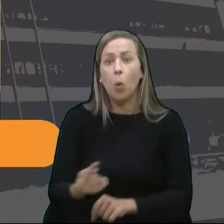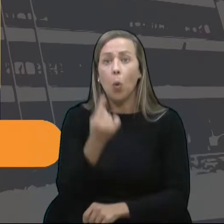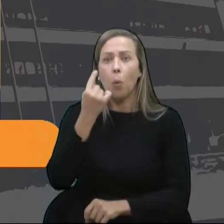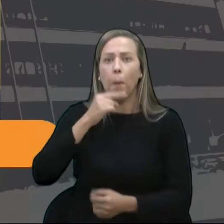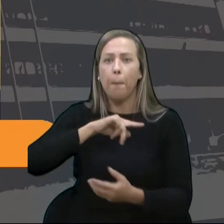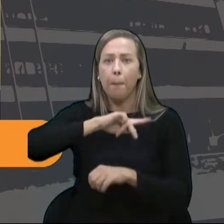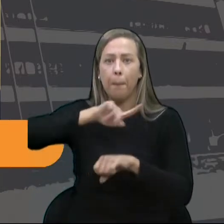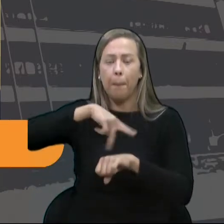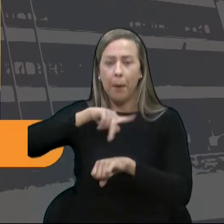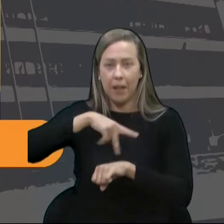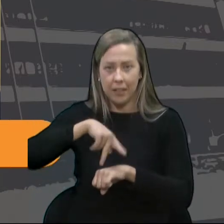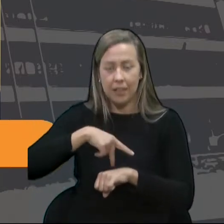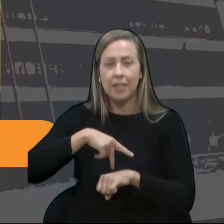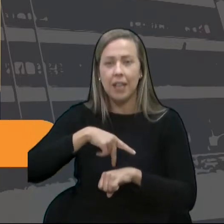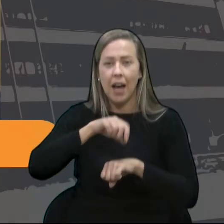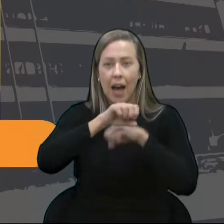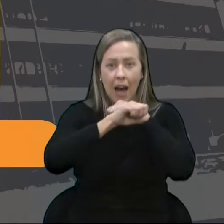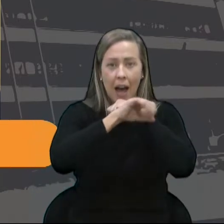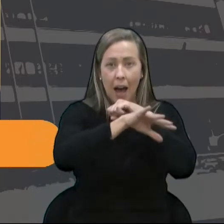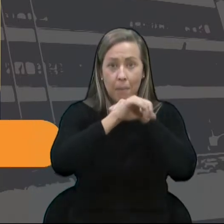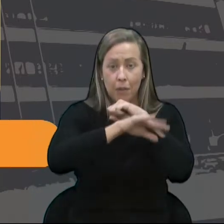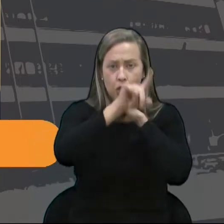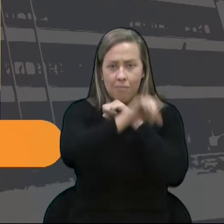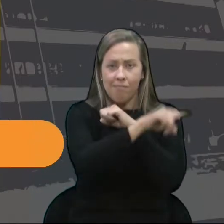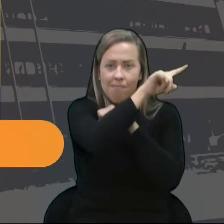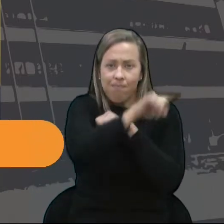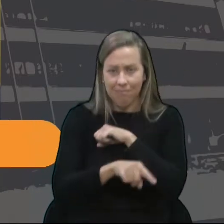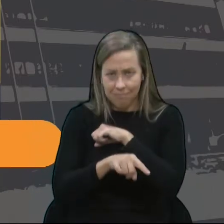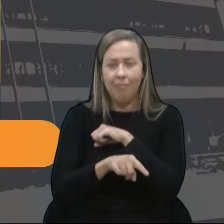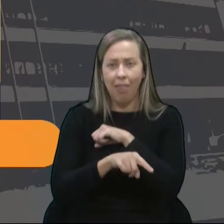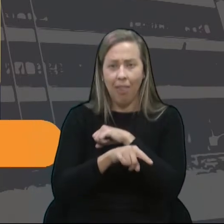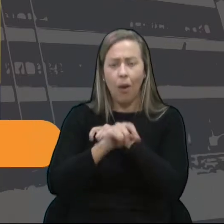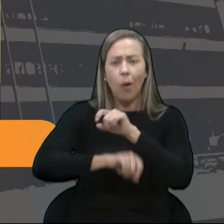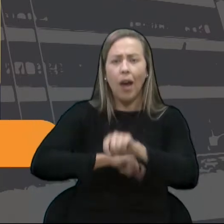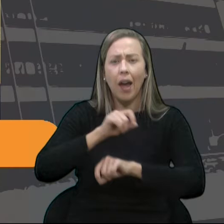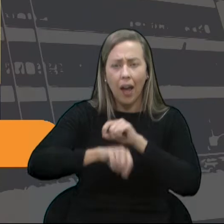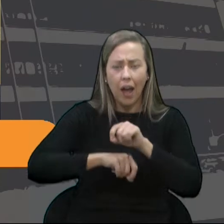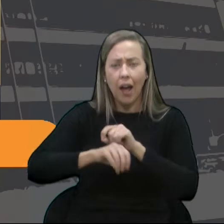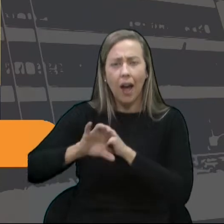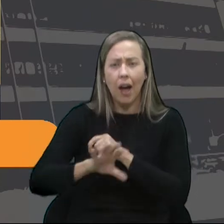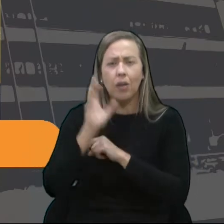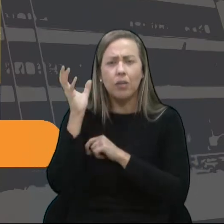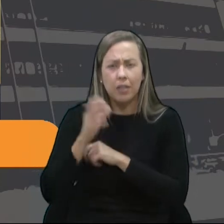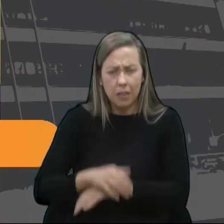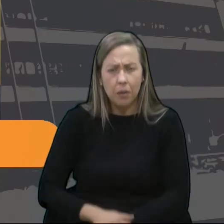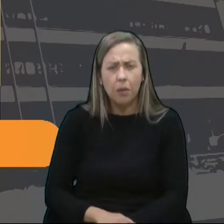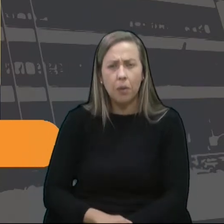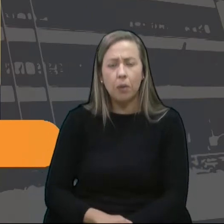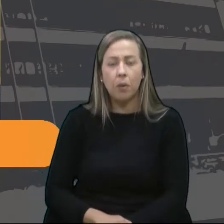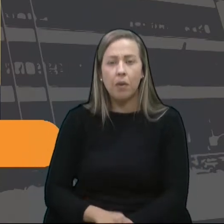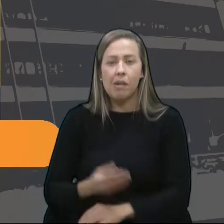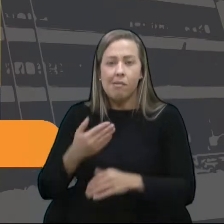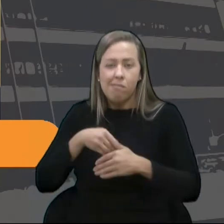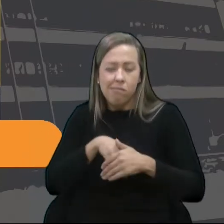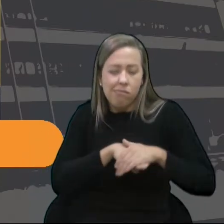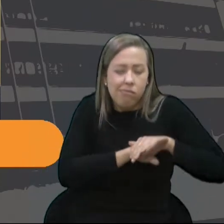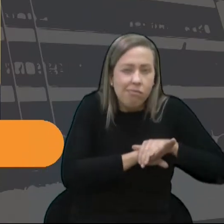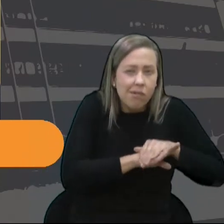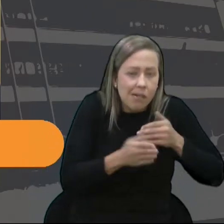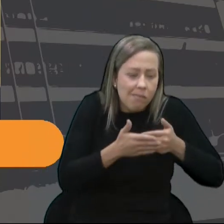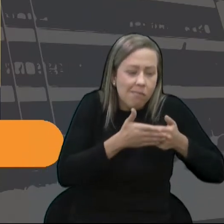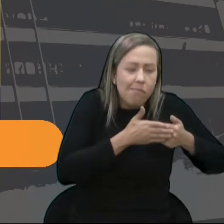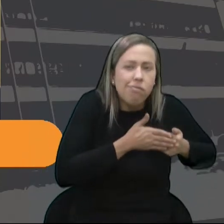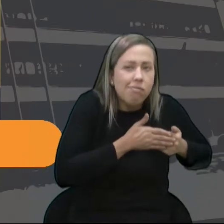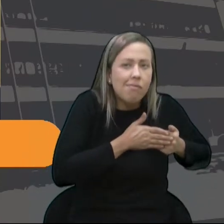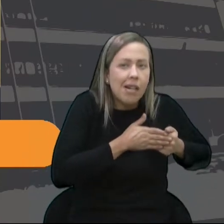país onde a imprensa censurada acabou, de certa forma, ofuscando que a